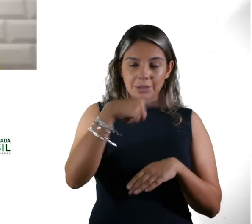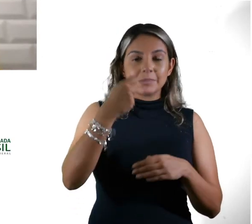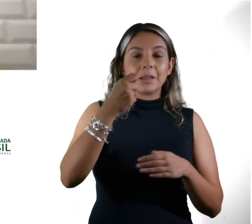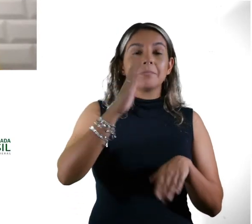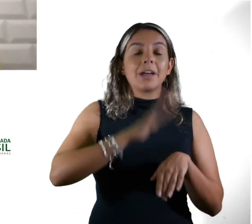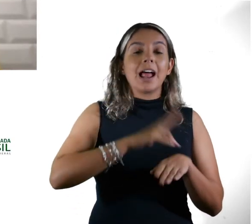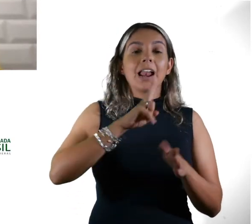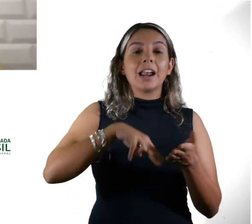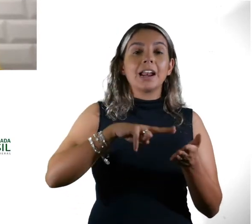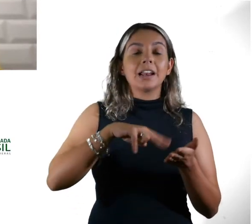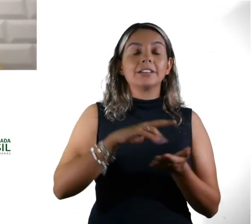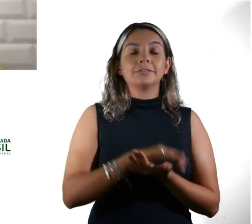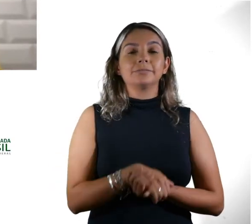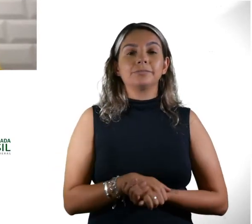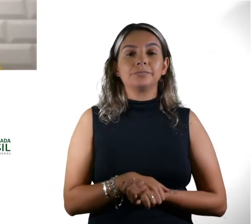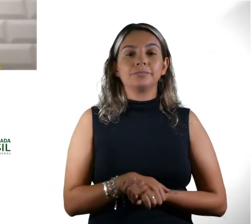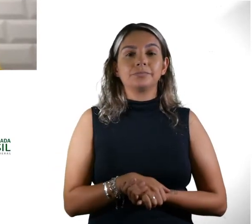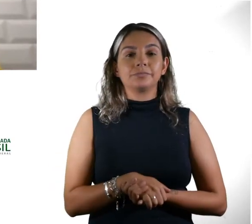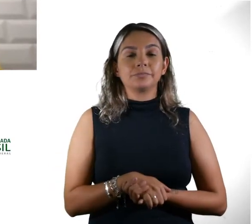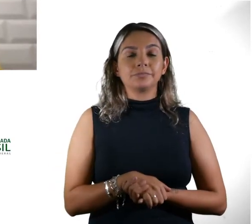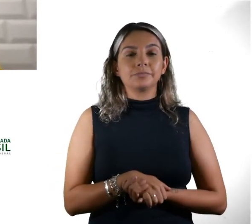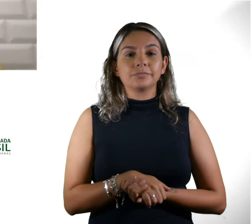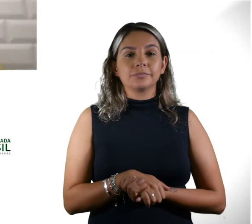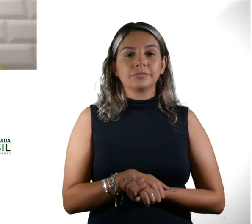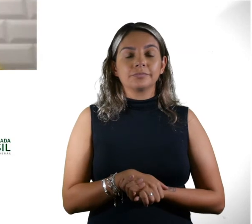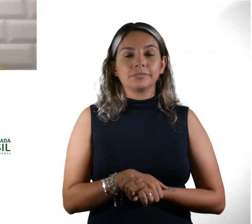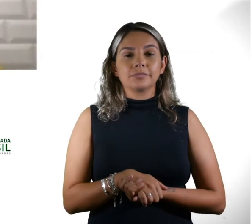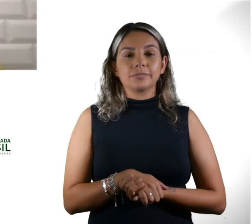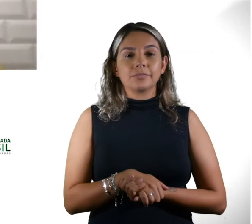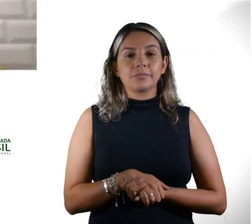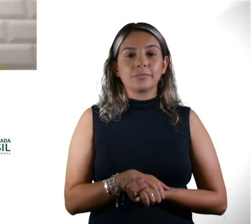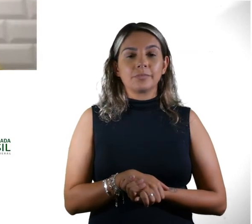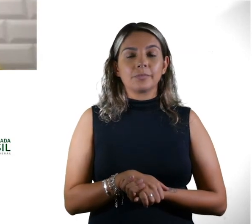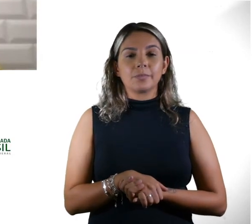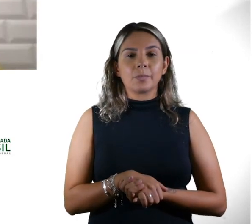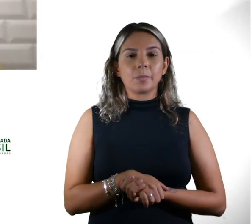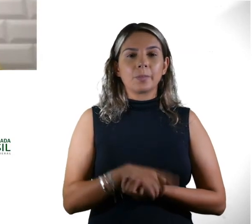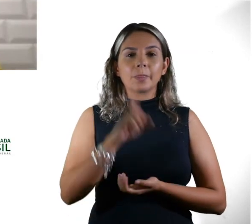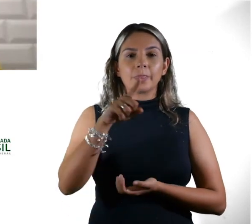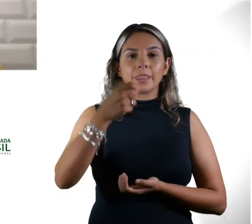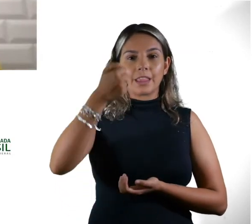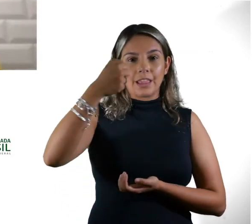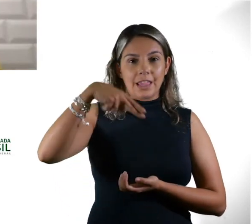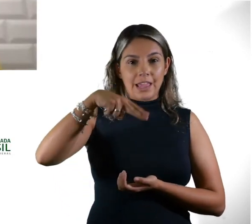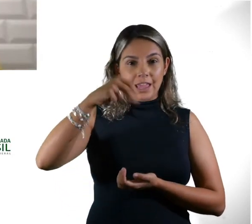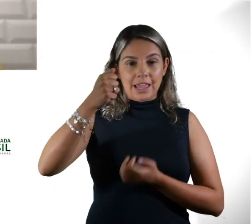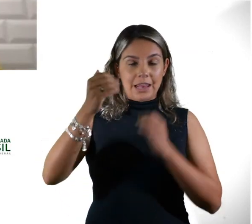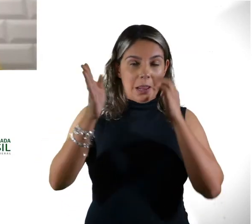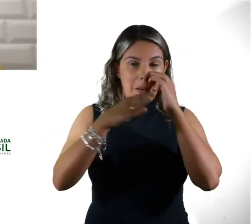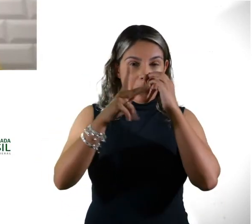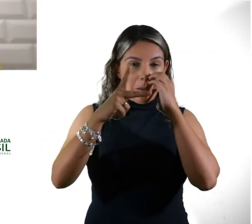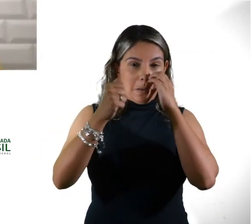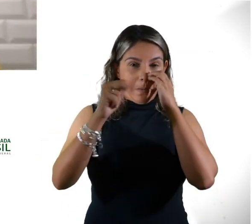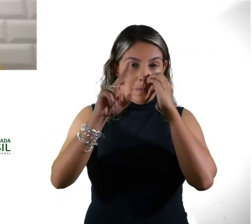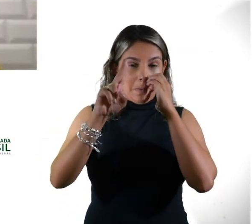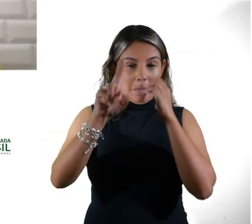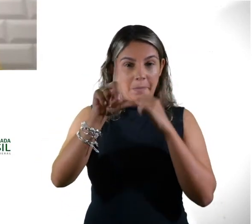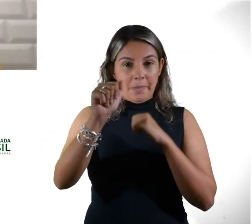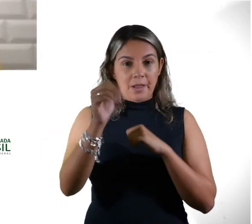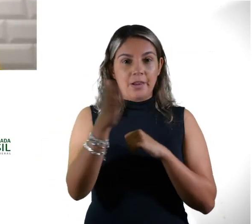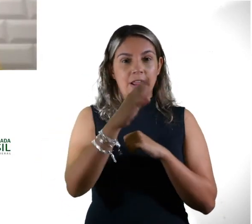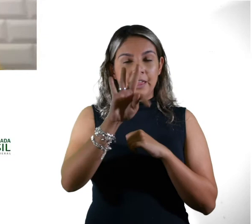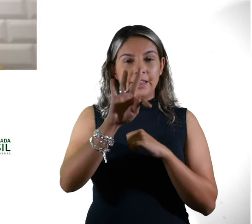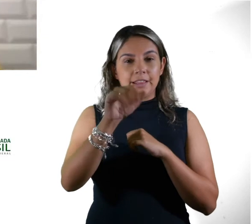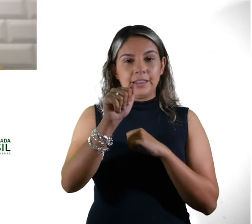também, e mereceria ter uma boa edição, uma obra completa, publicada, que é a Ana Paula Tavares. Ana Paula Tavares. Ana Paula